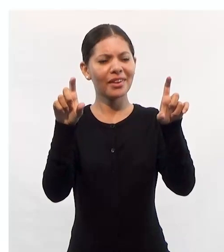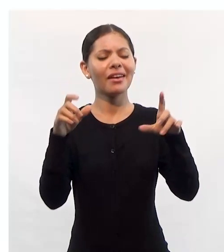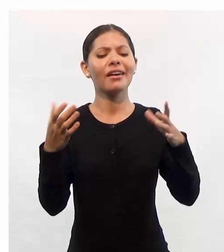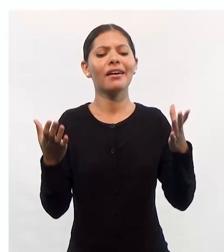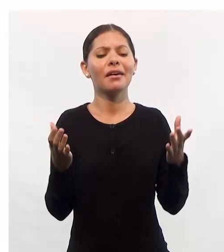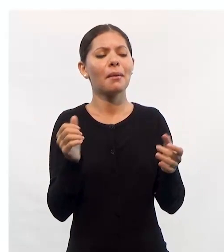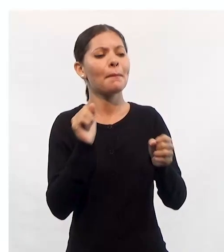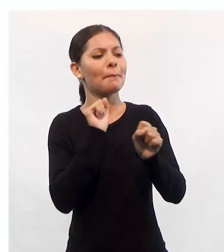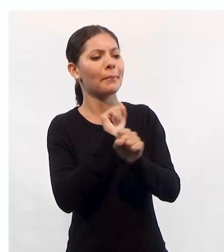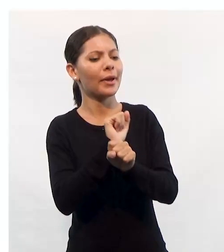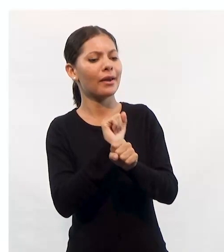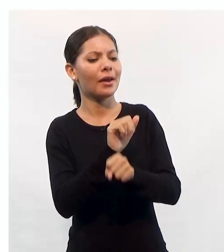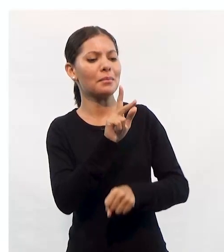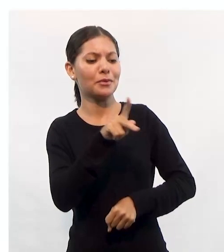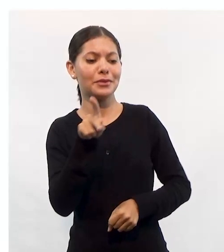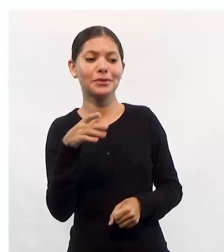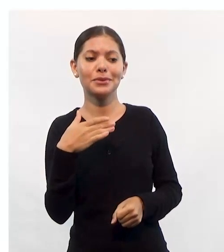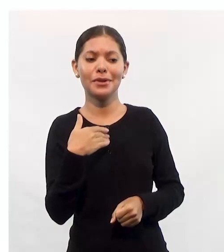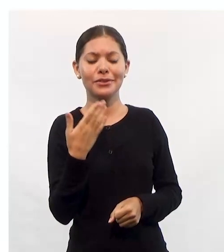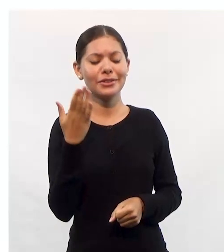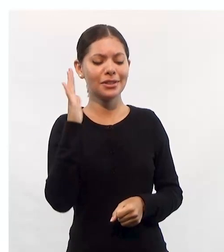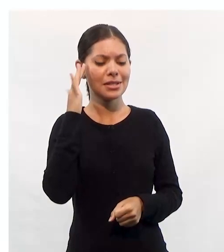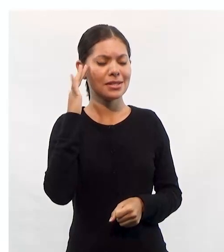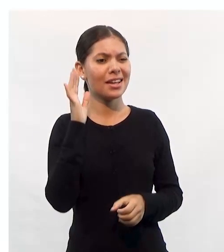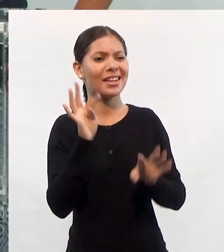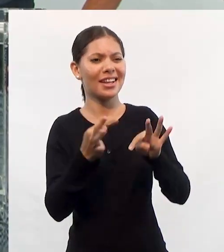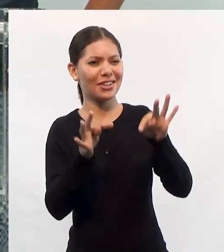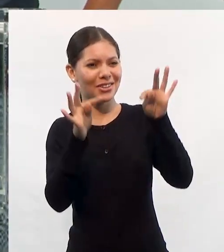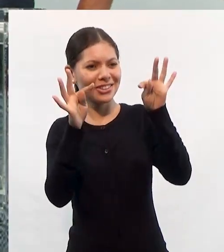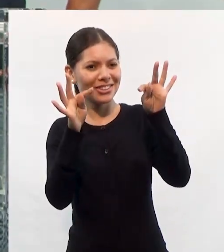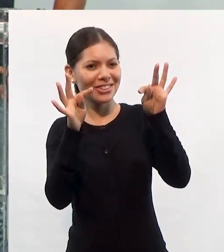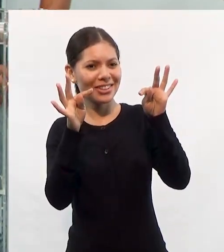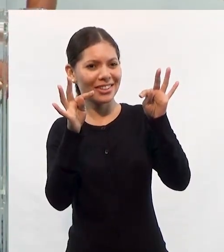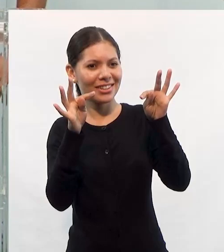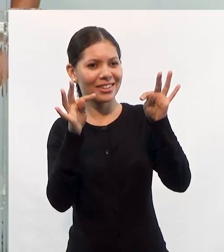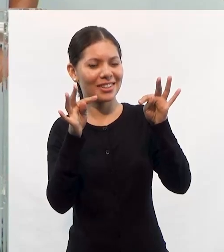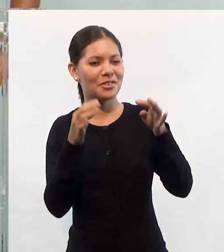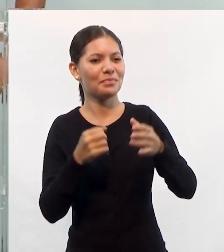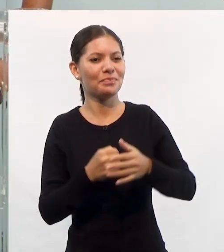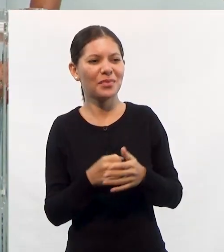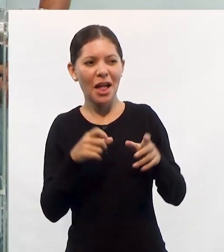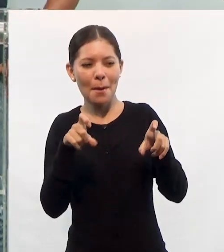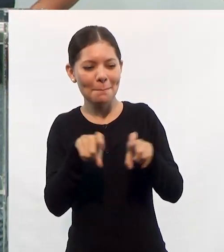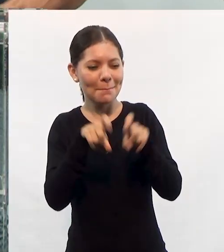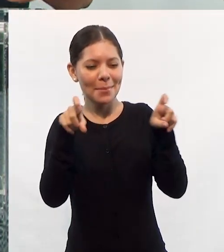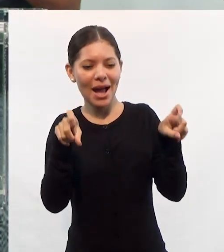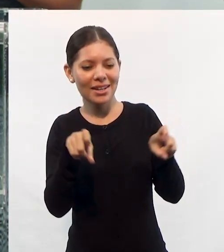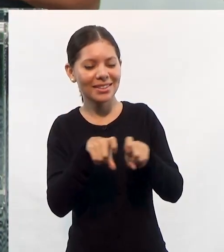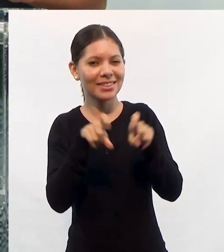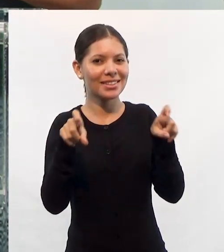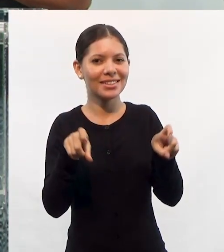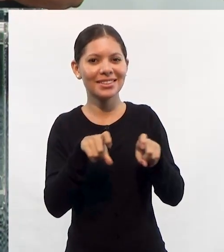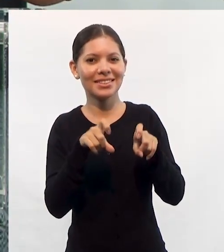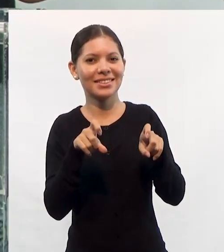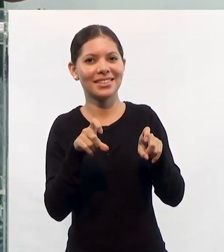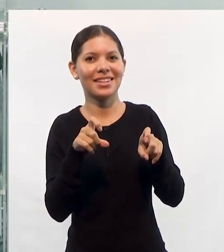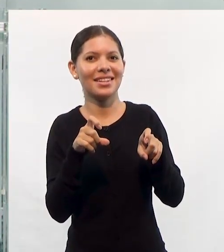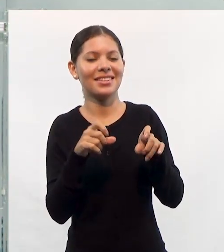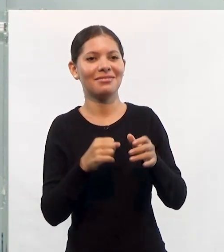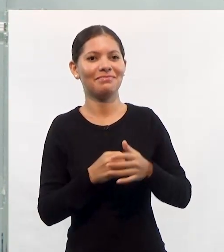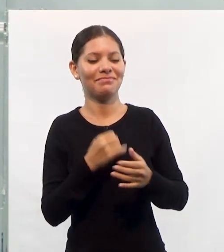aí, professor, eu já sei do que você está falando. Você está falando de tecnologia? Está falando dos softwares que controlam as máquinas,